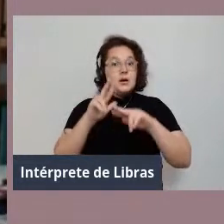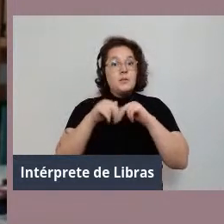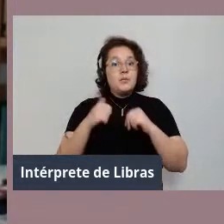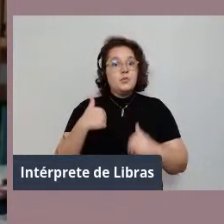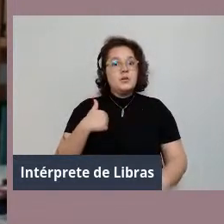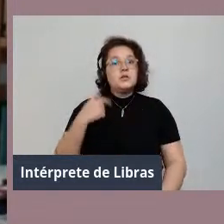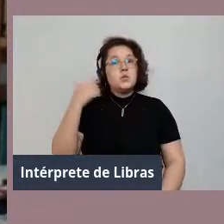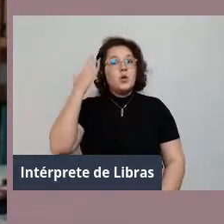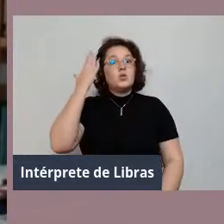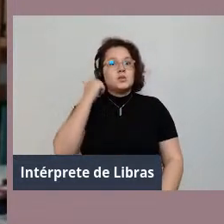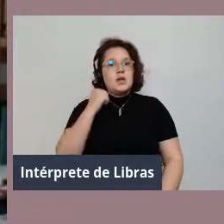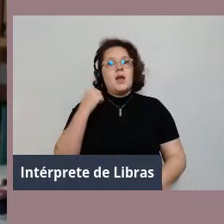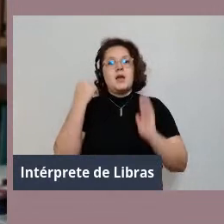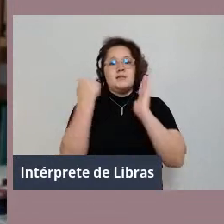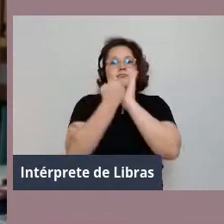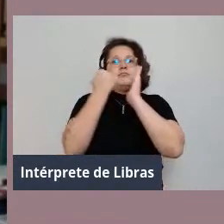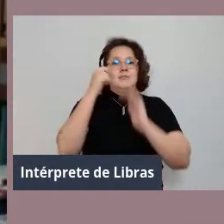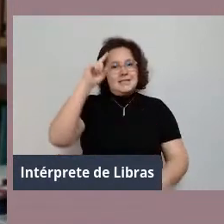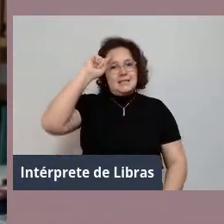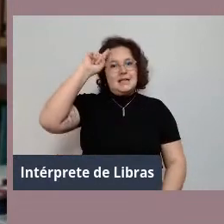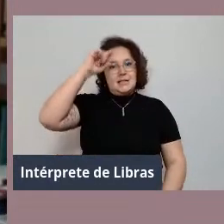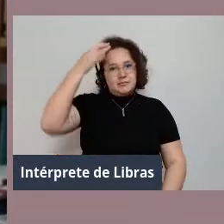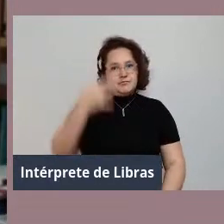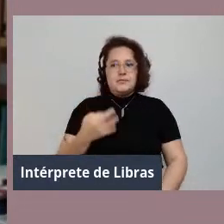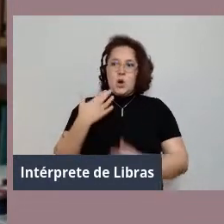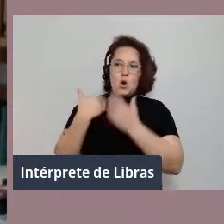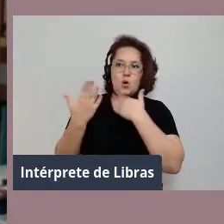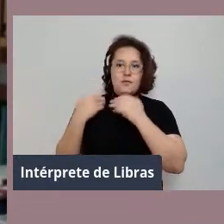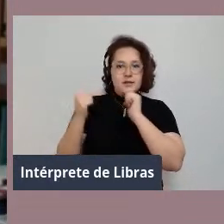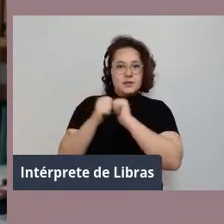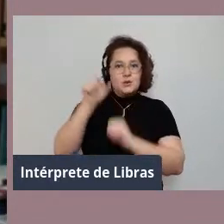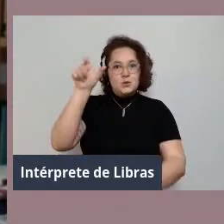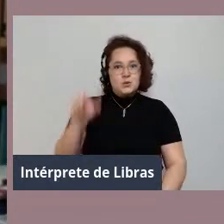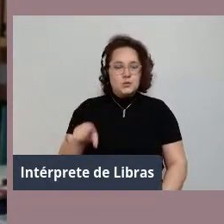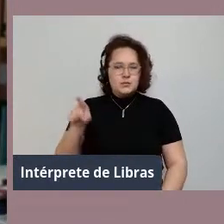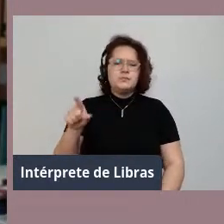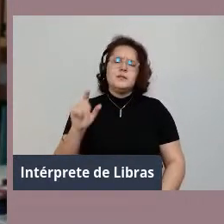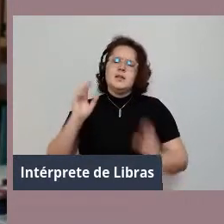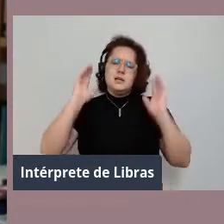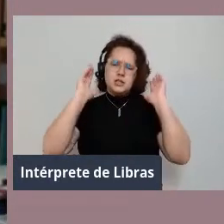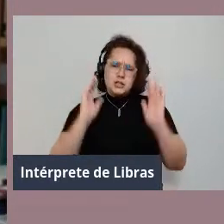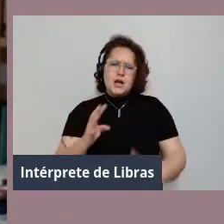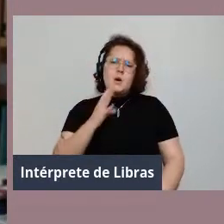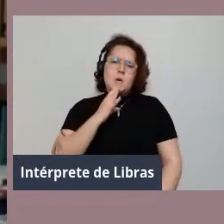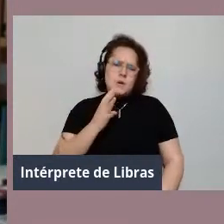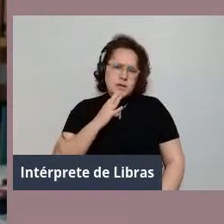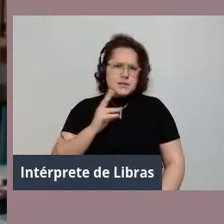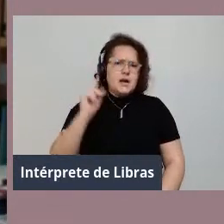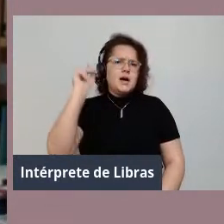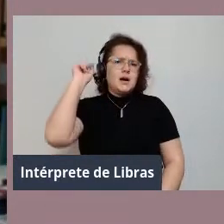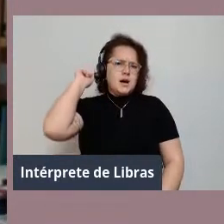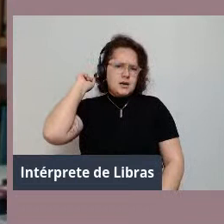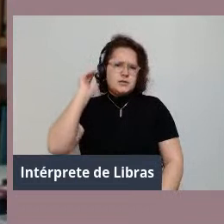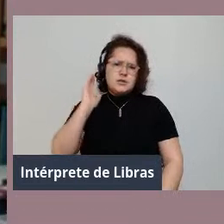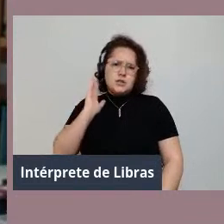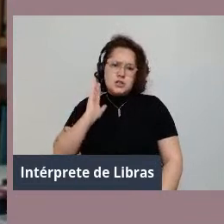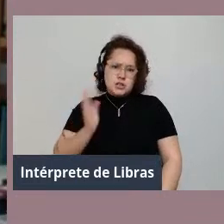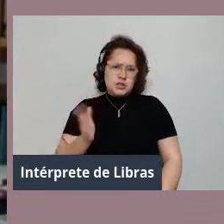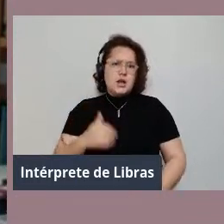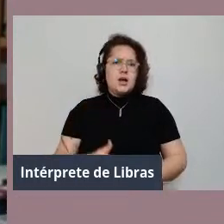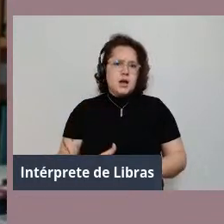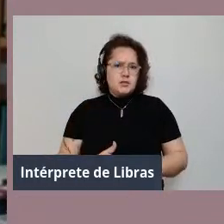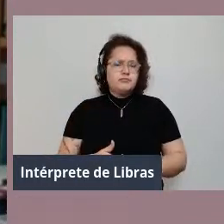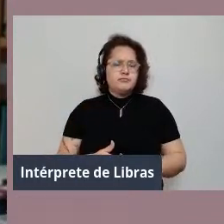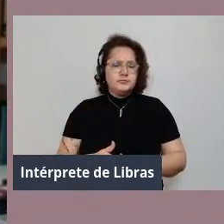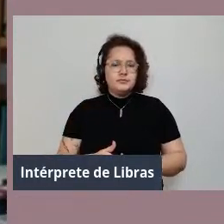minha conversa com Clarice Lispector. É claro que eu já a conhecia desde antes, de alguma forma, ainda que